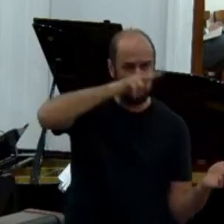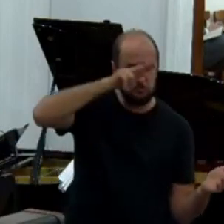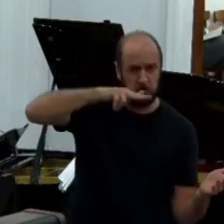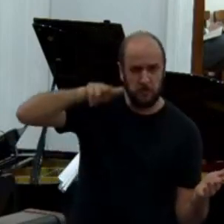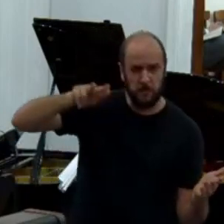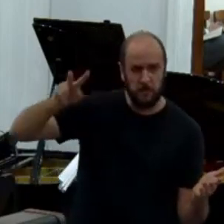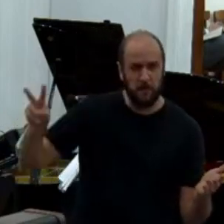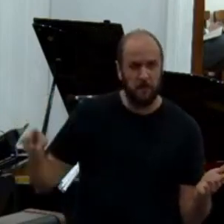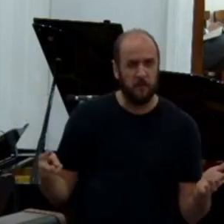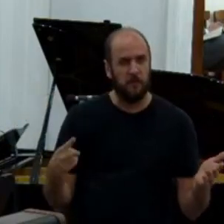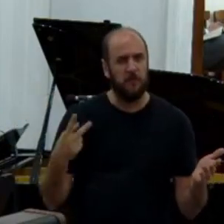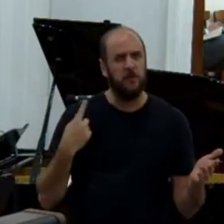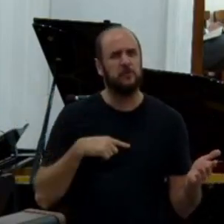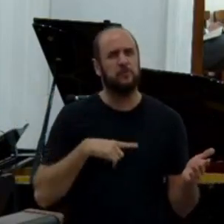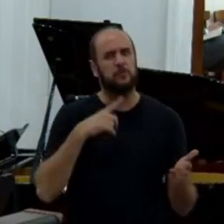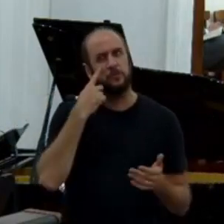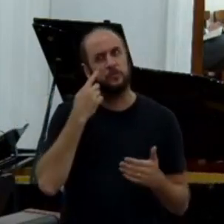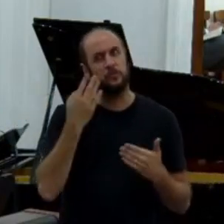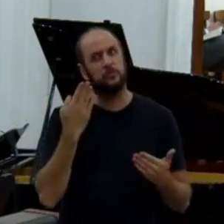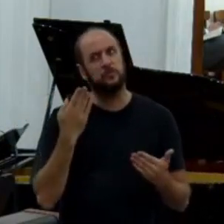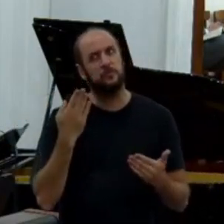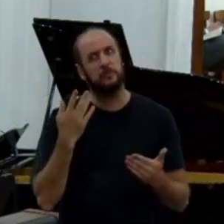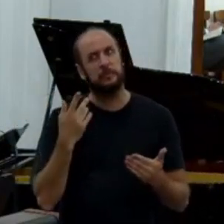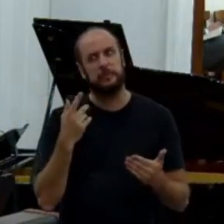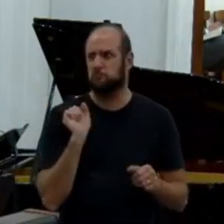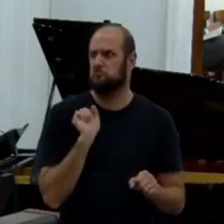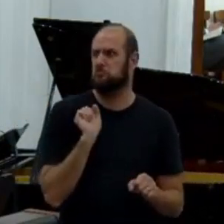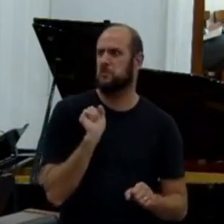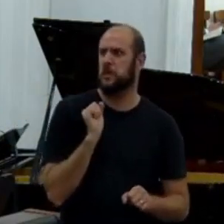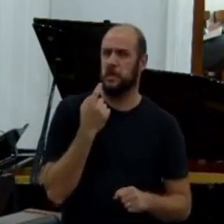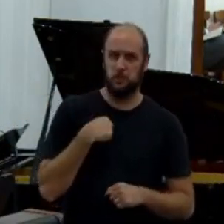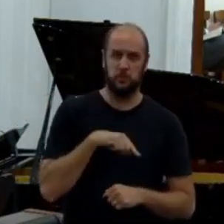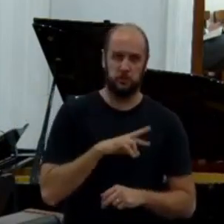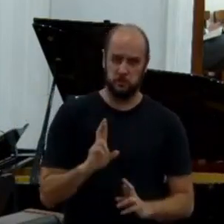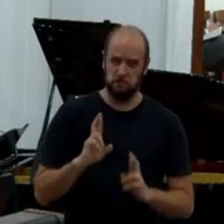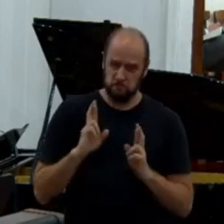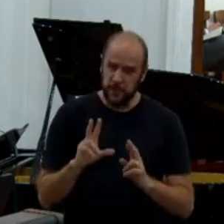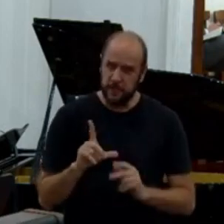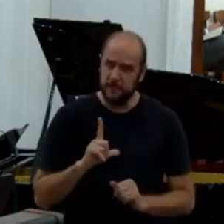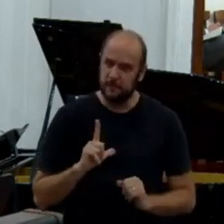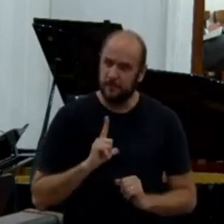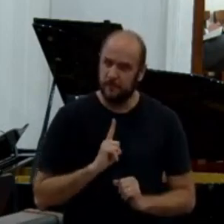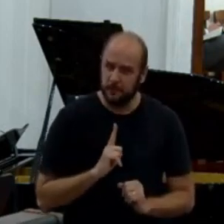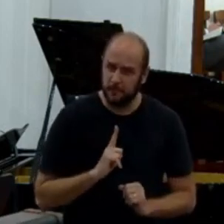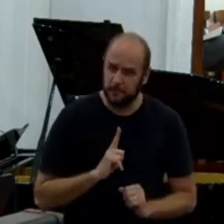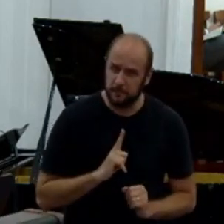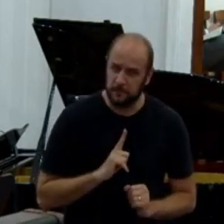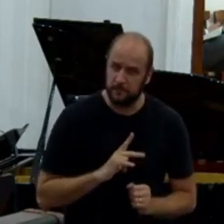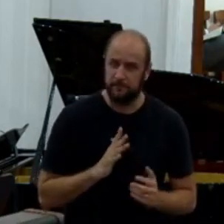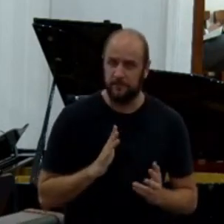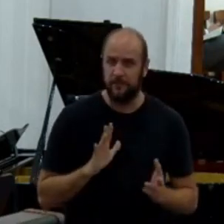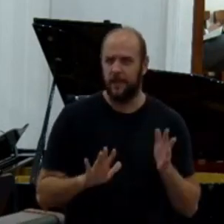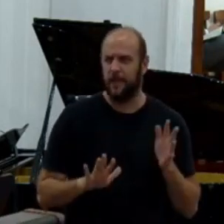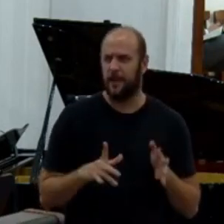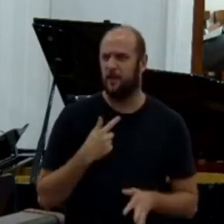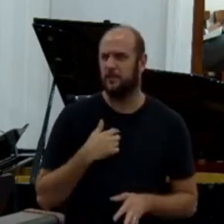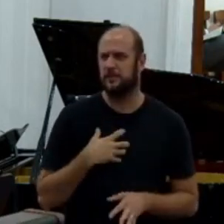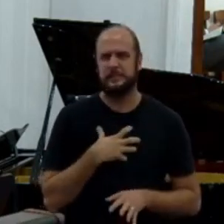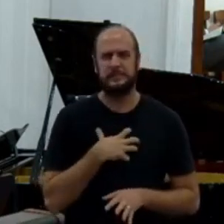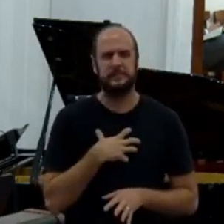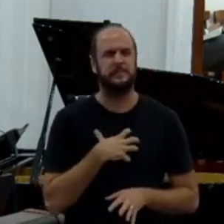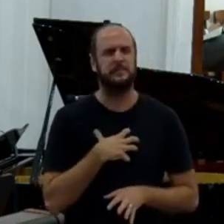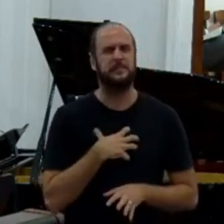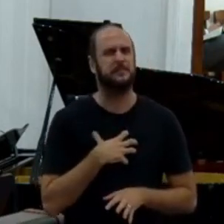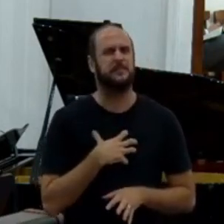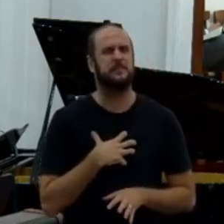e podemos nos perguntar: há esperança para nós? Talvez a minha sensação seja de